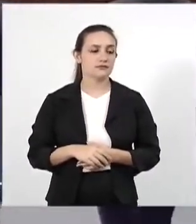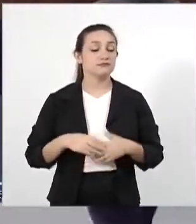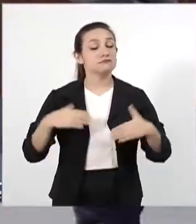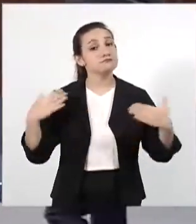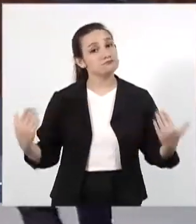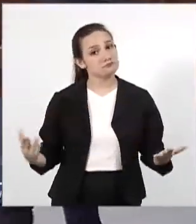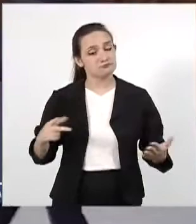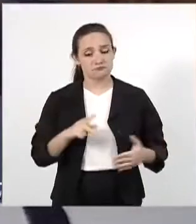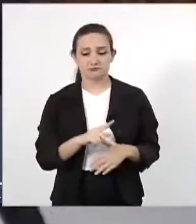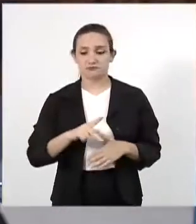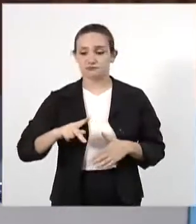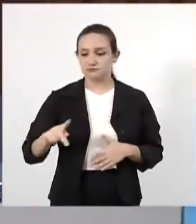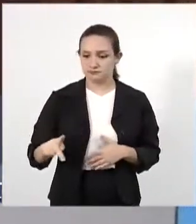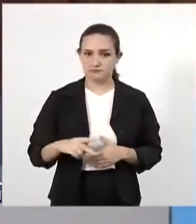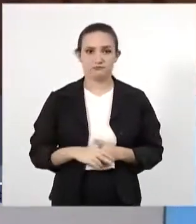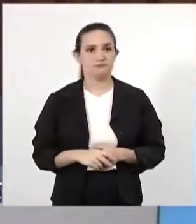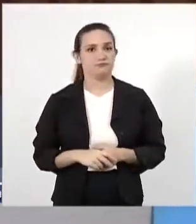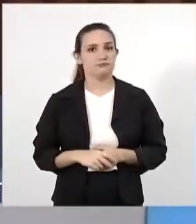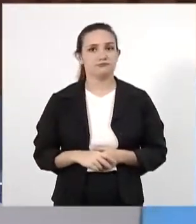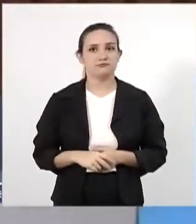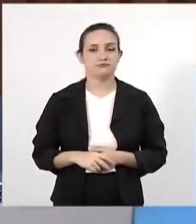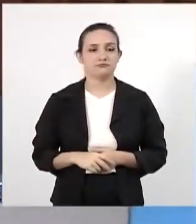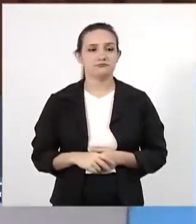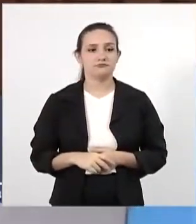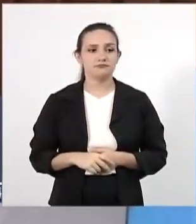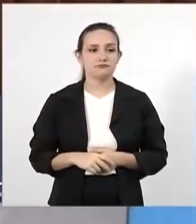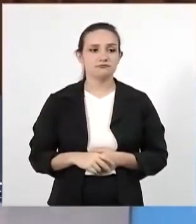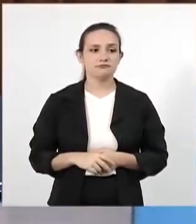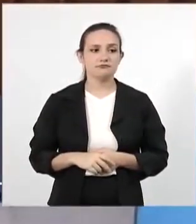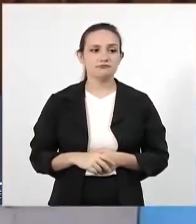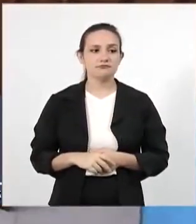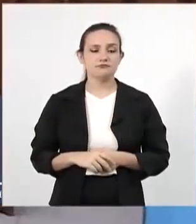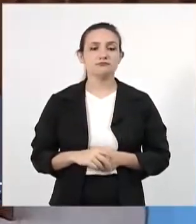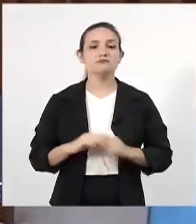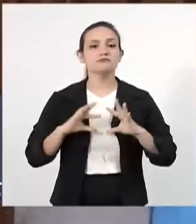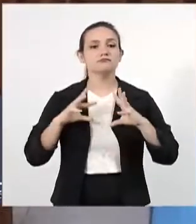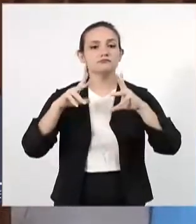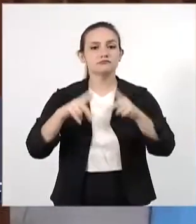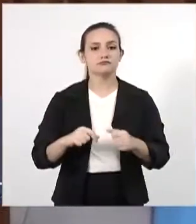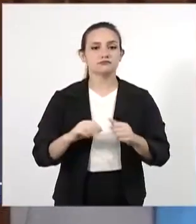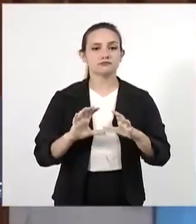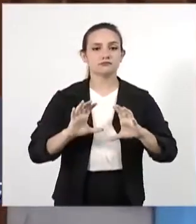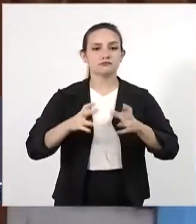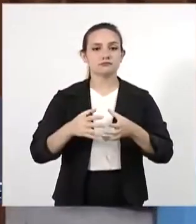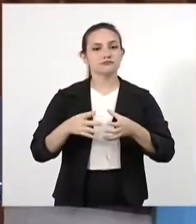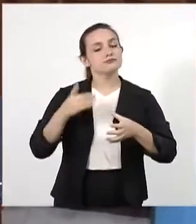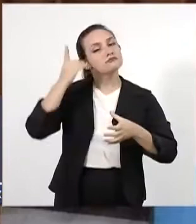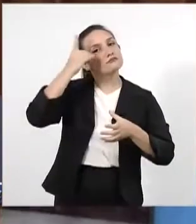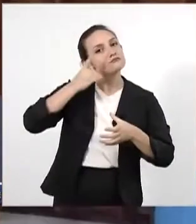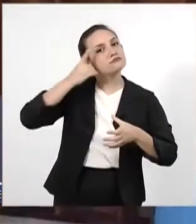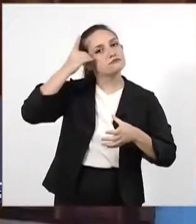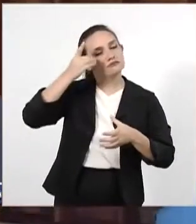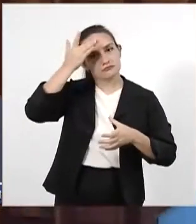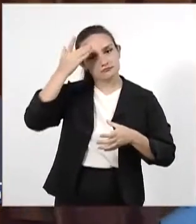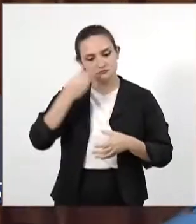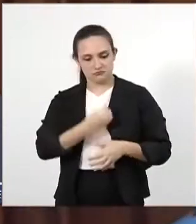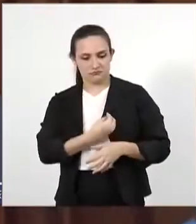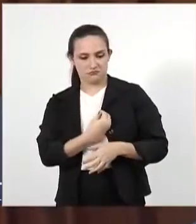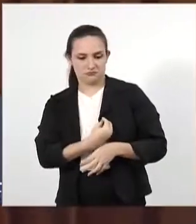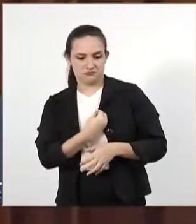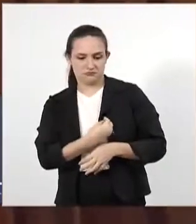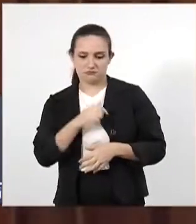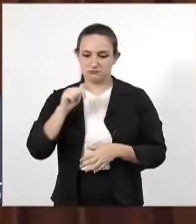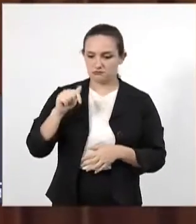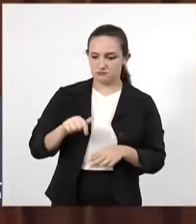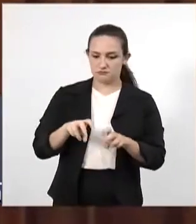Senhor presidente, senhores parlamentares, público presente